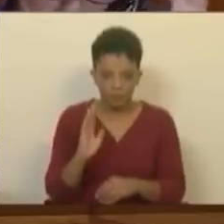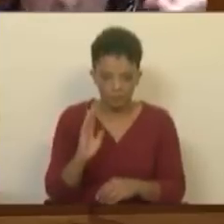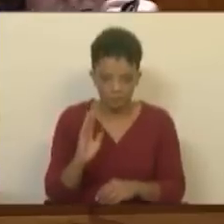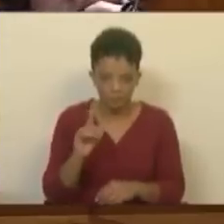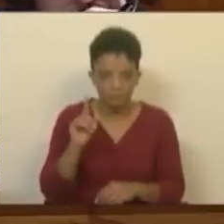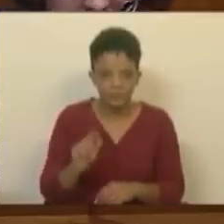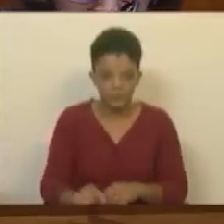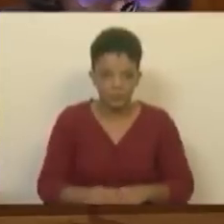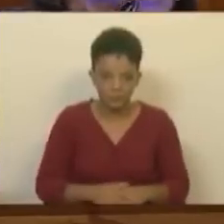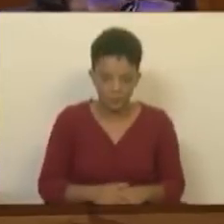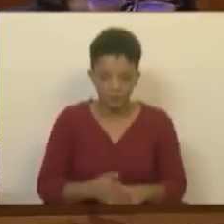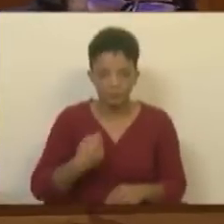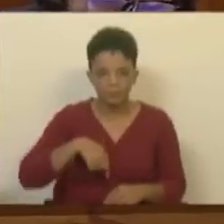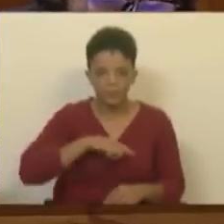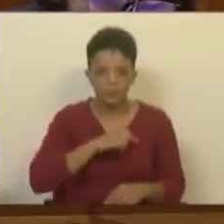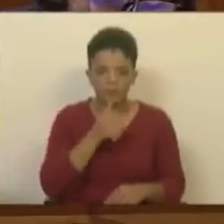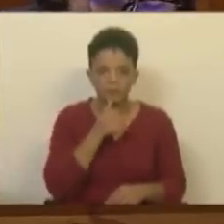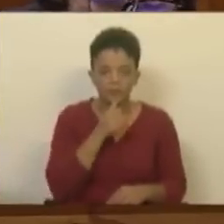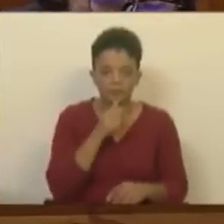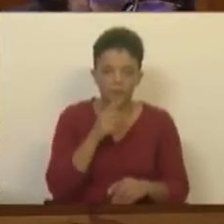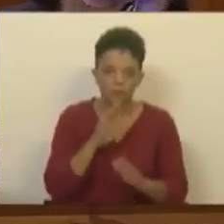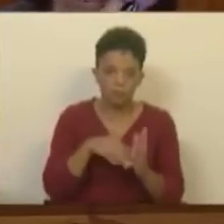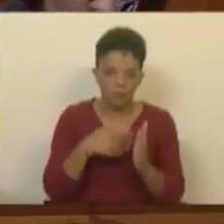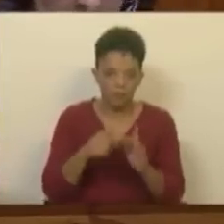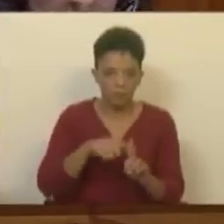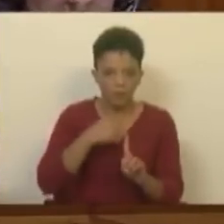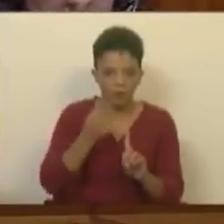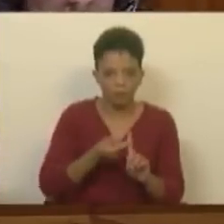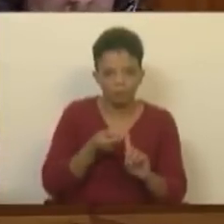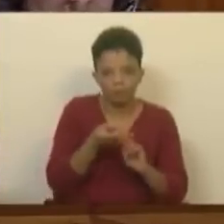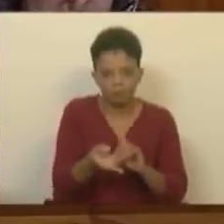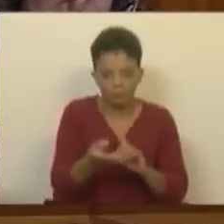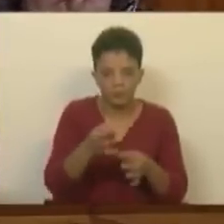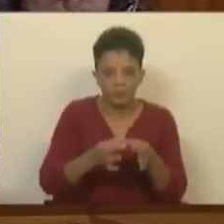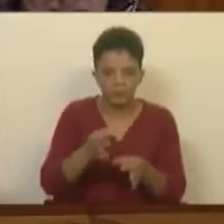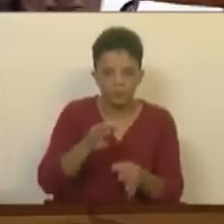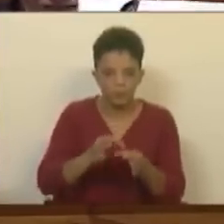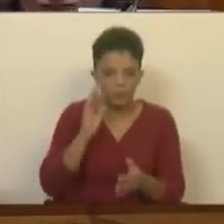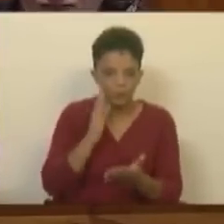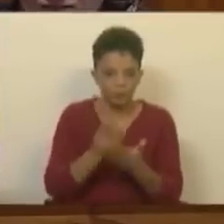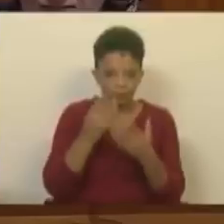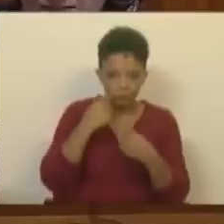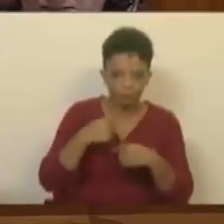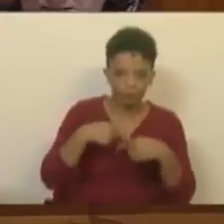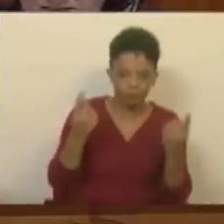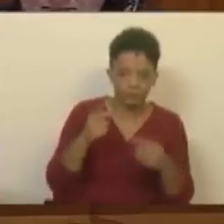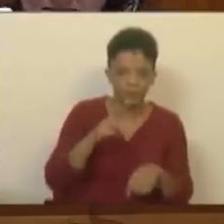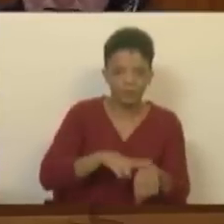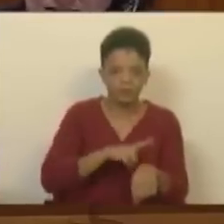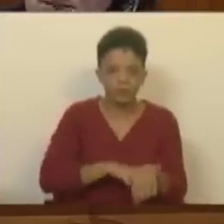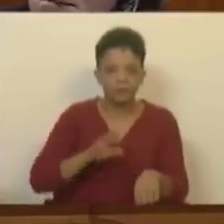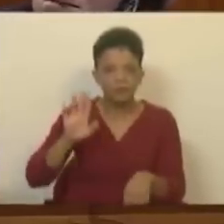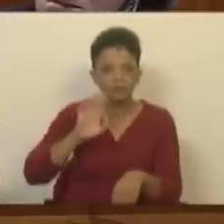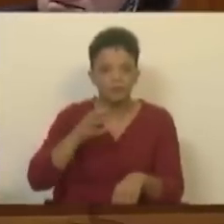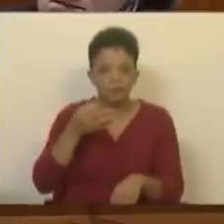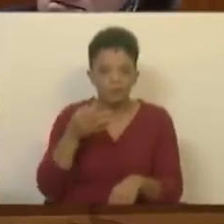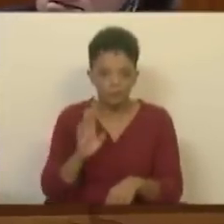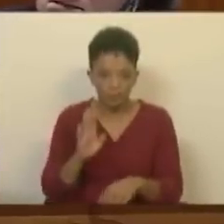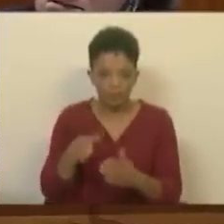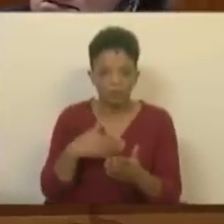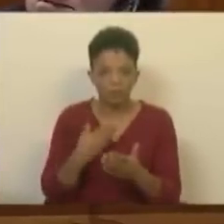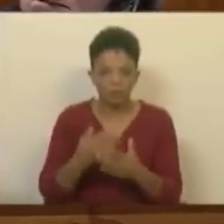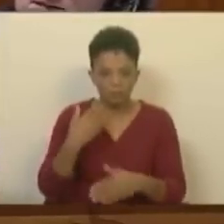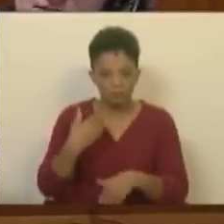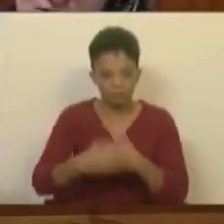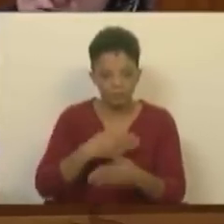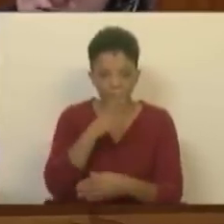como definimos um plano plurianual que foi apresenta em setembro o último e que a direção Nacional irá dar